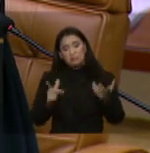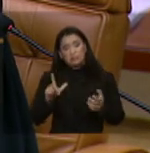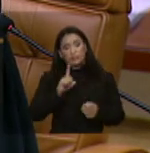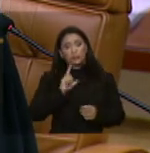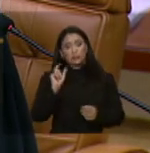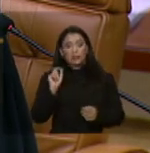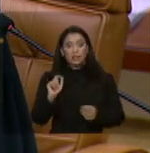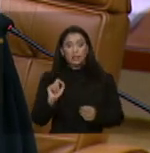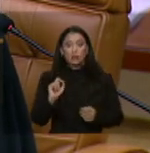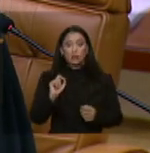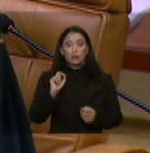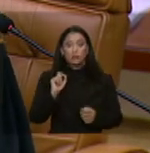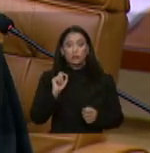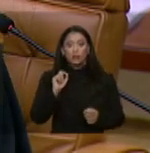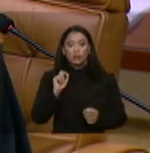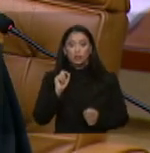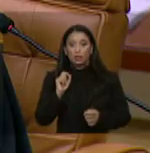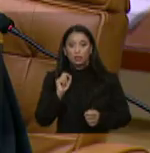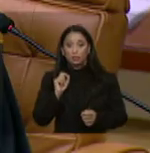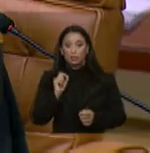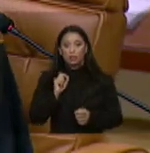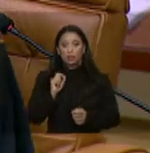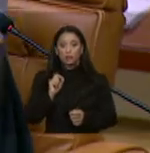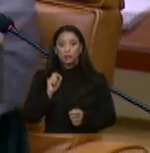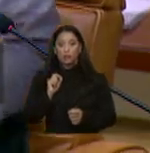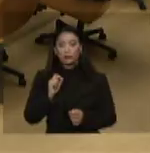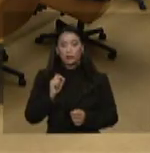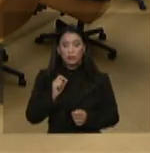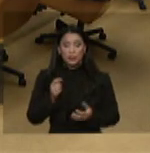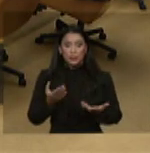questão que está sujeito a jurisdição brasileira